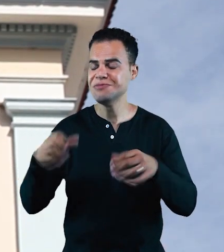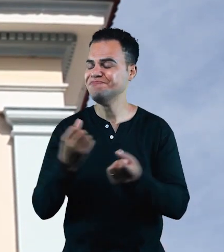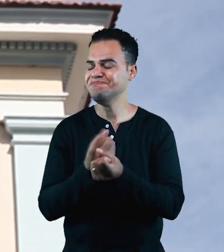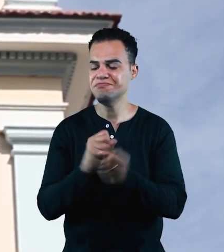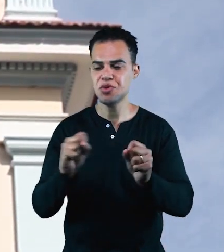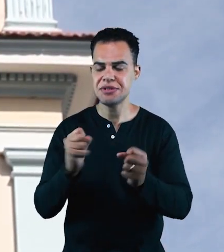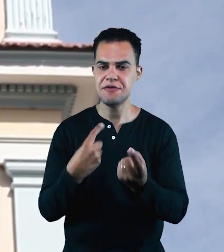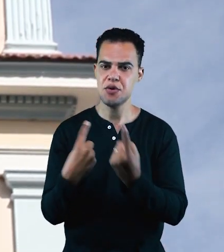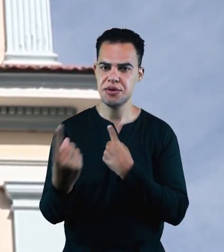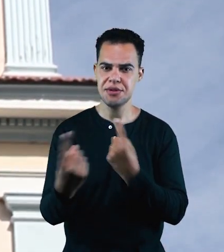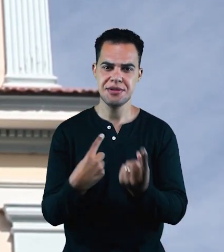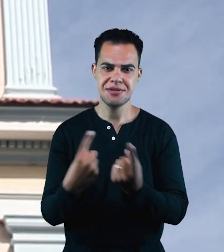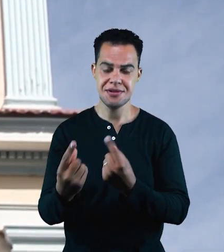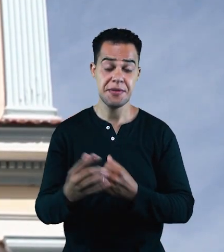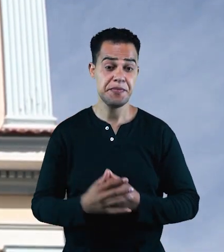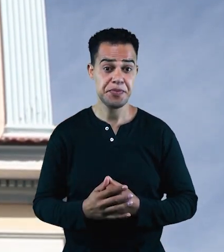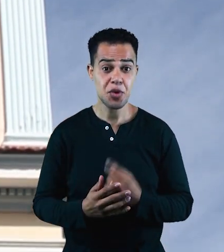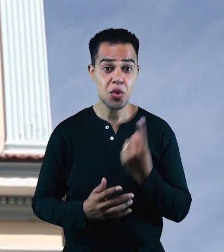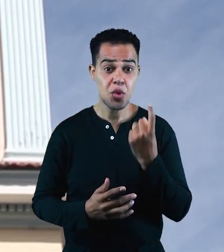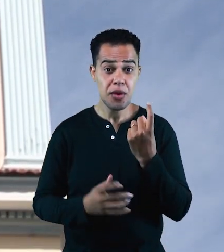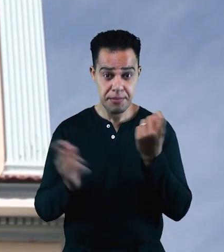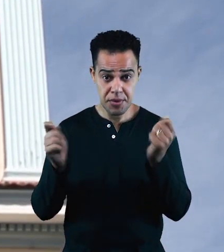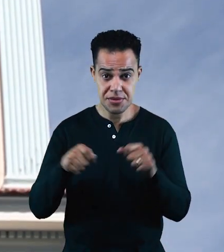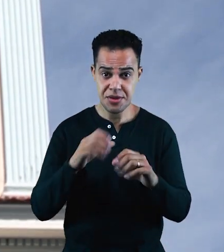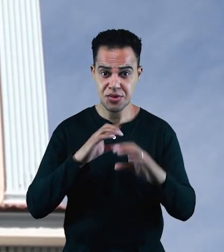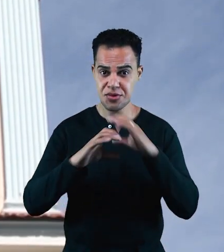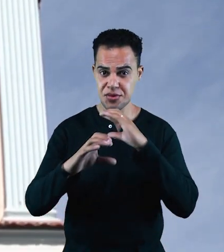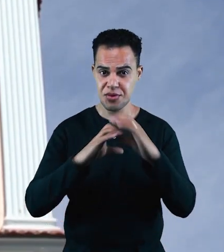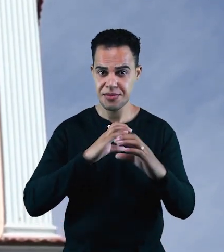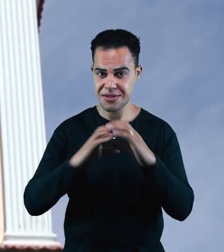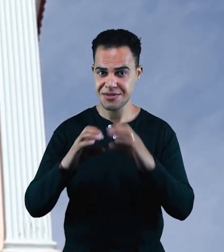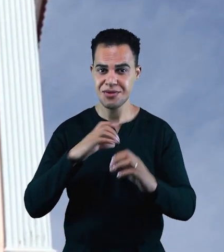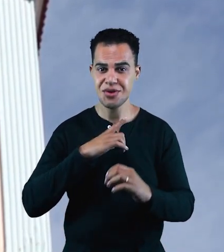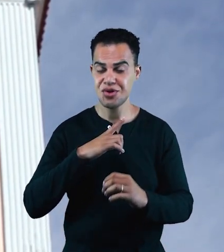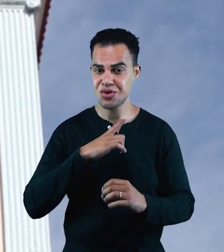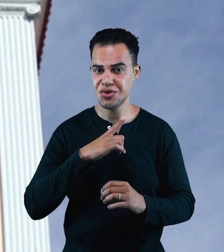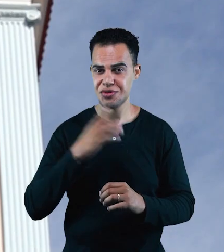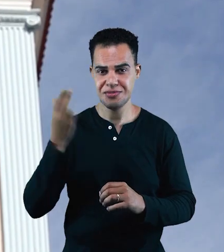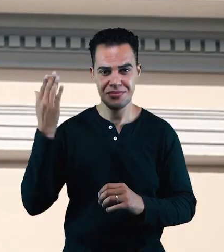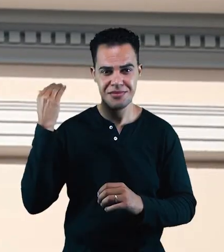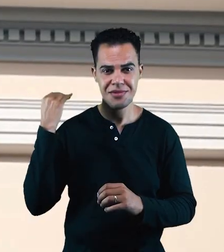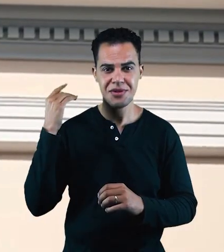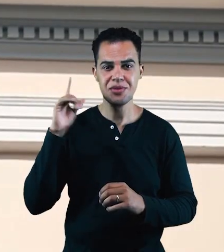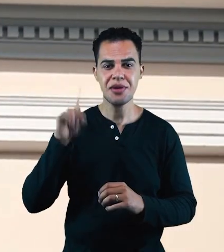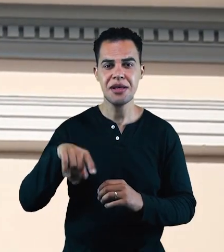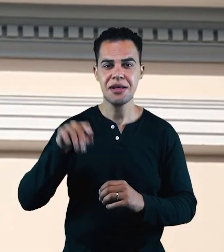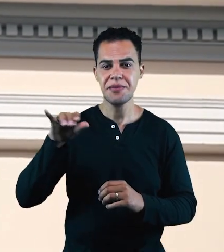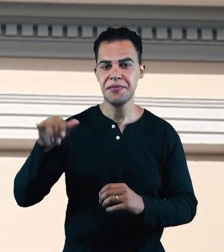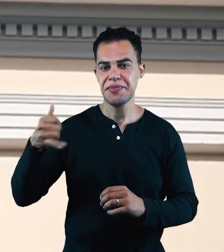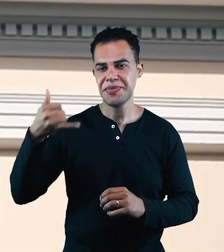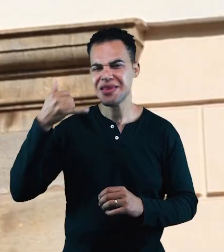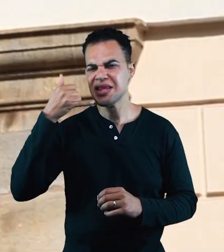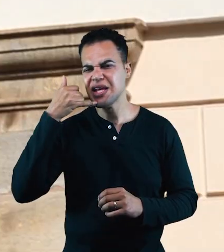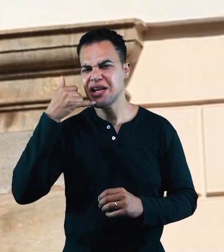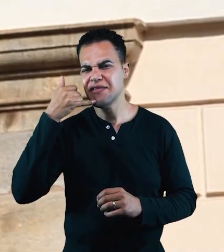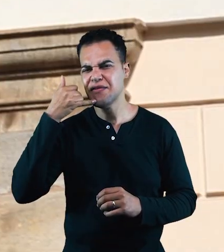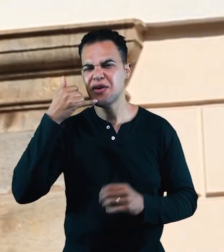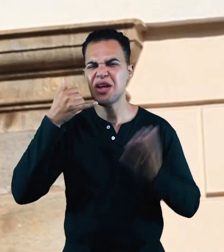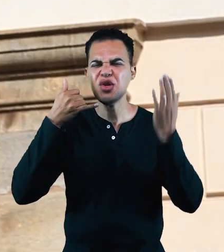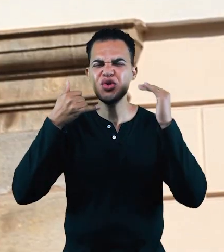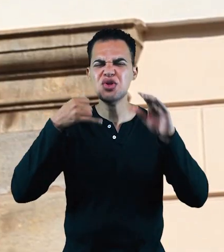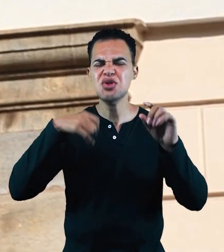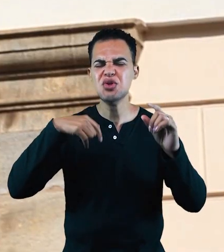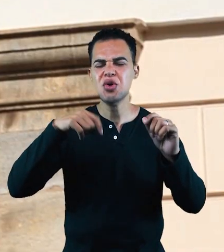Ficava intransitável. O único meio de comunicação que nós tínhamos era telefone, aquele ainda